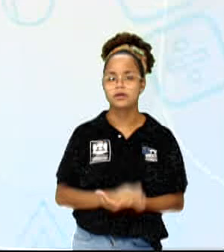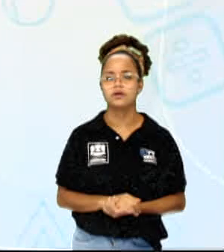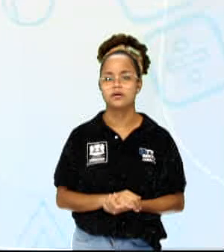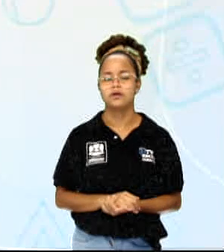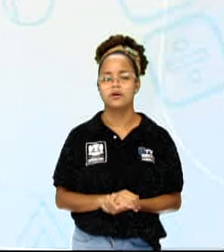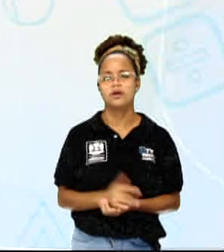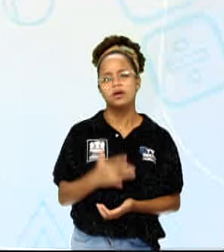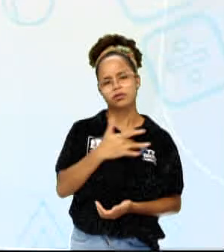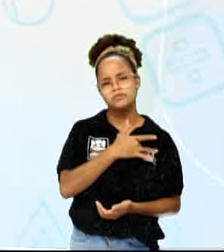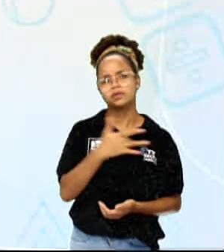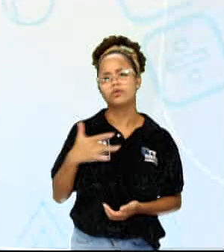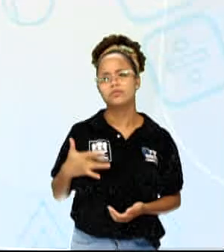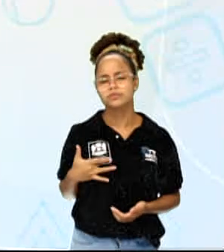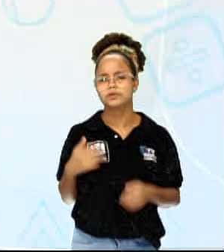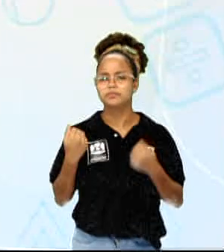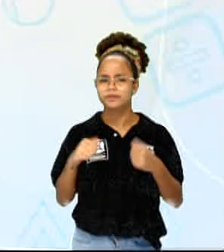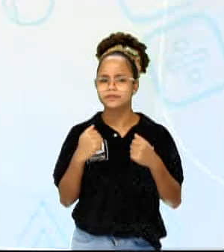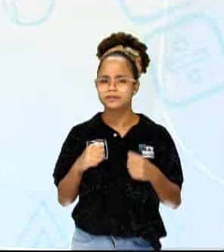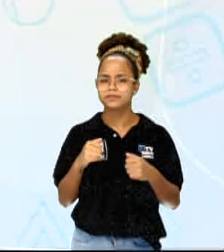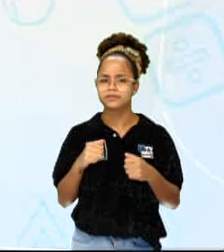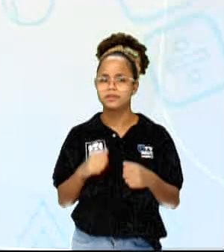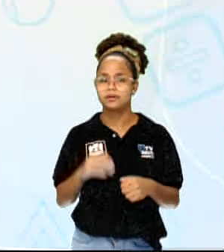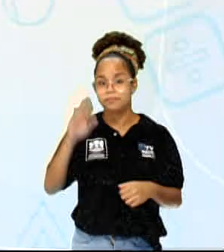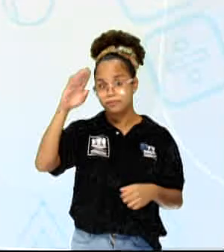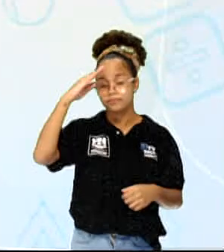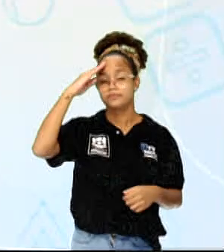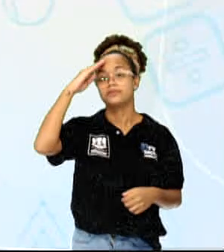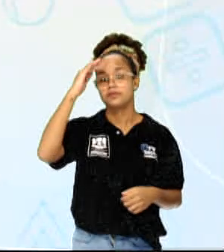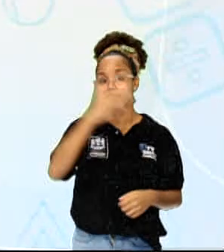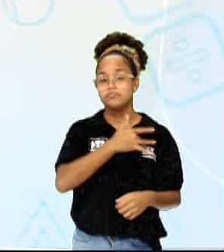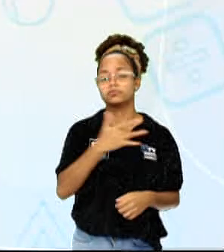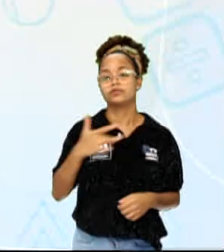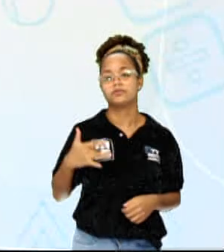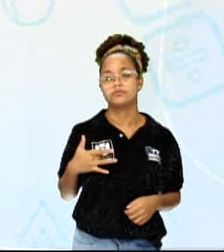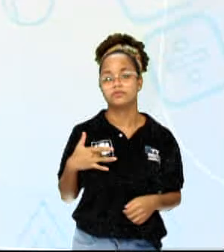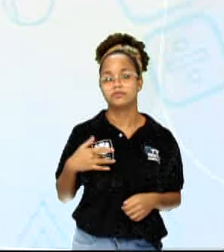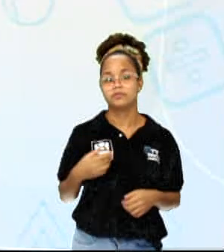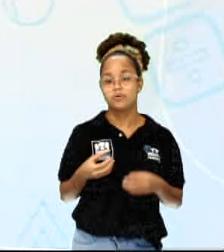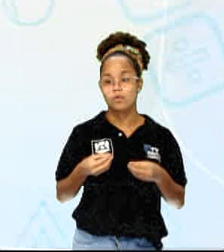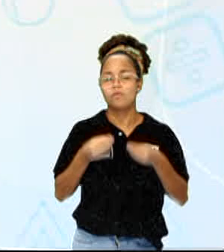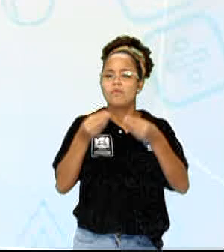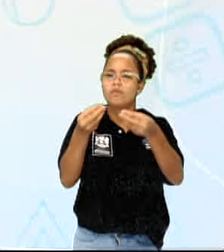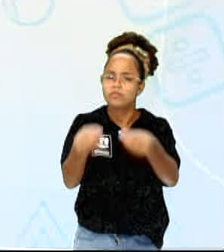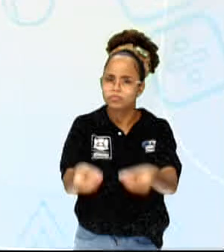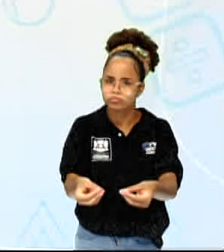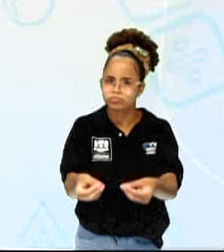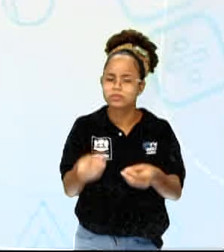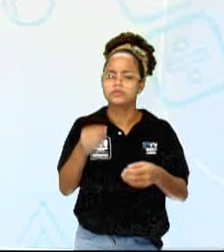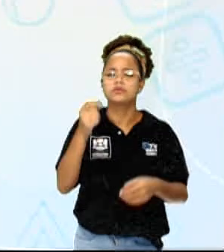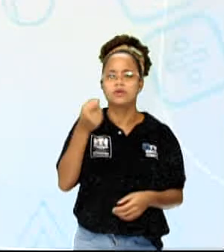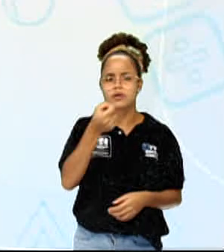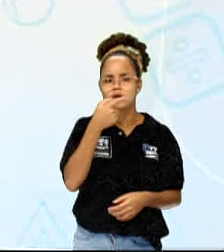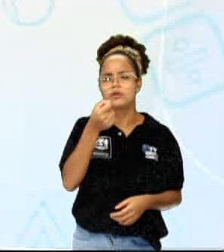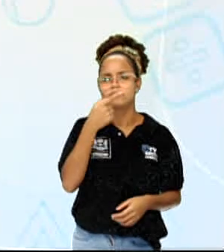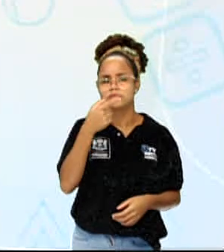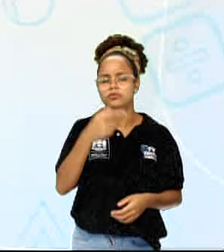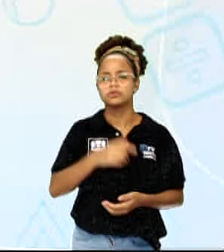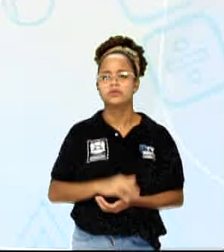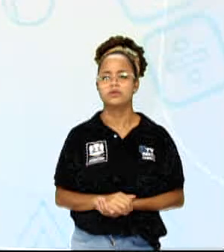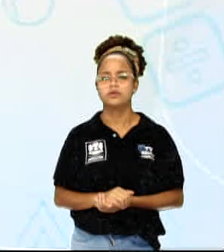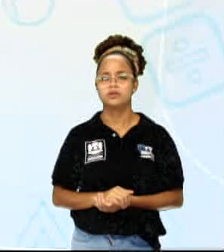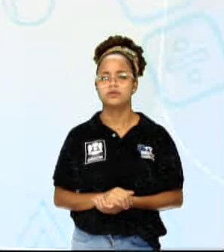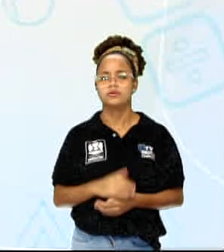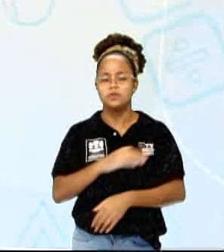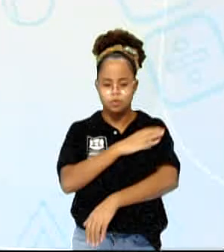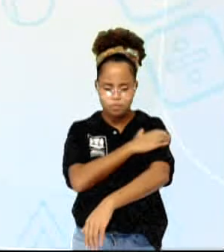atendimento preferencial no Sistema Único de Saúde, da distribuição de remédios, próteses e órteses que